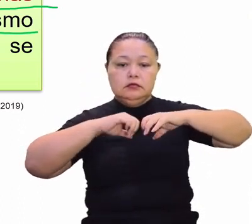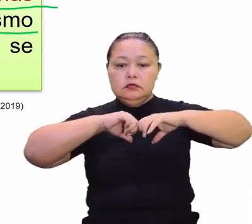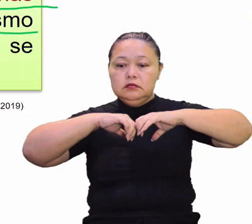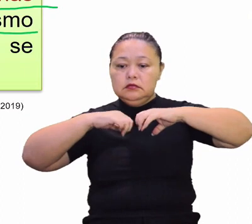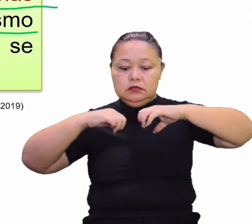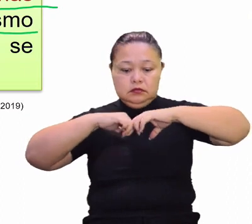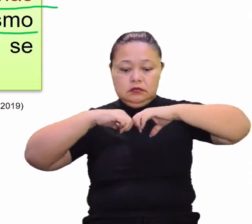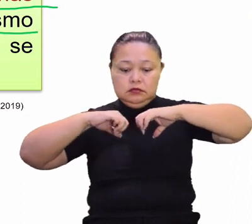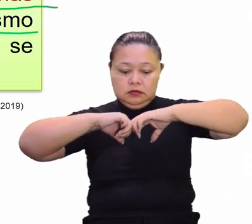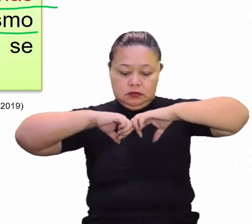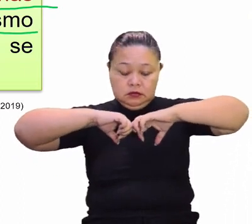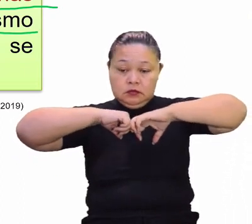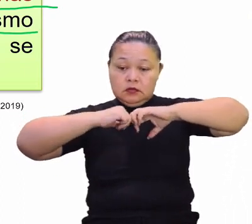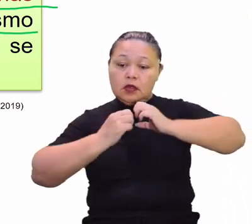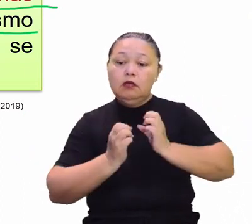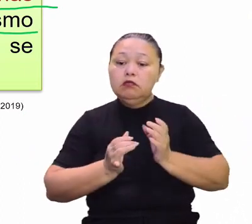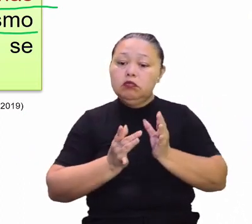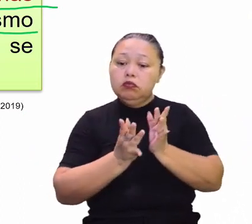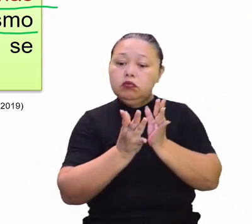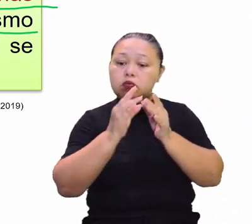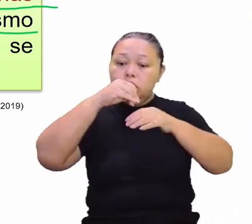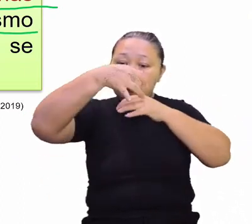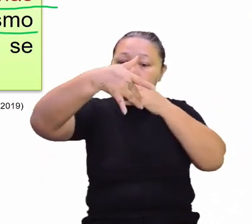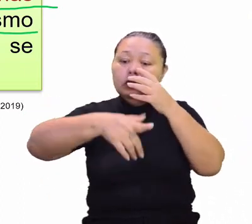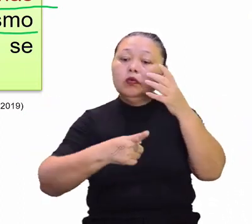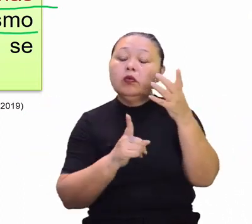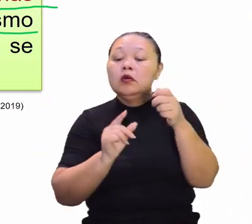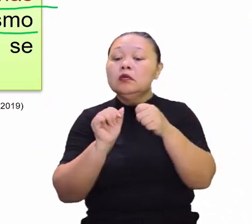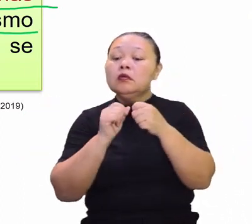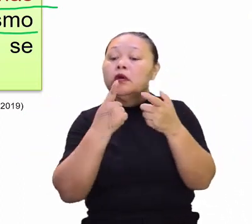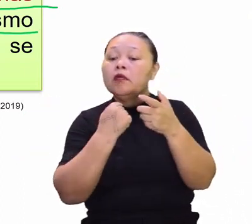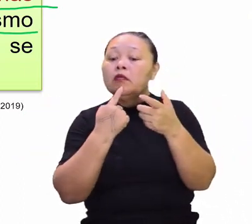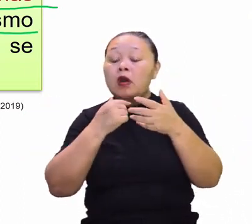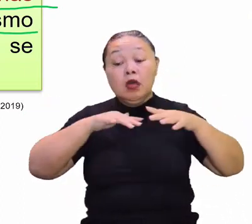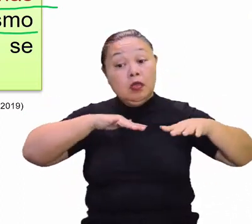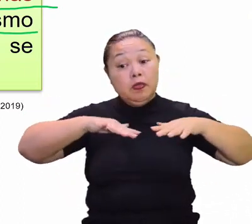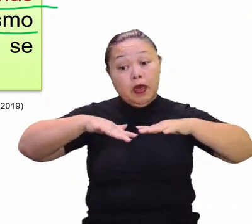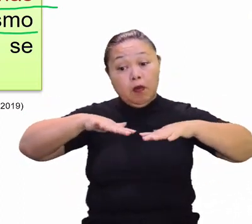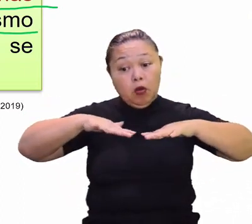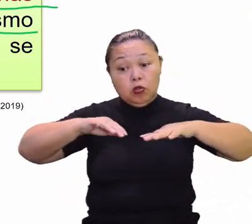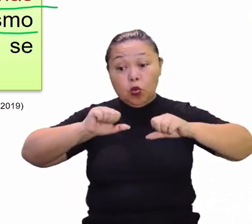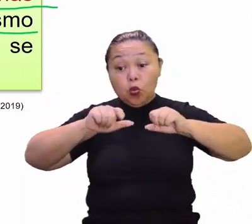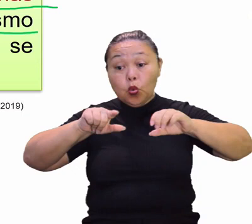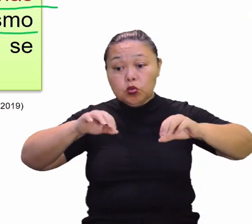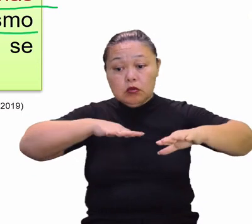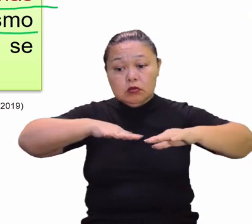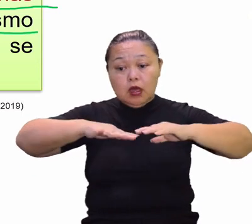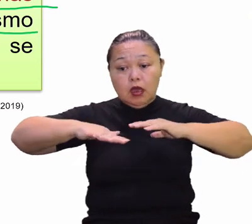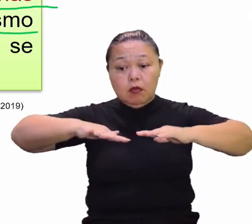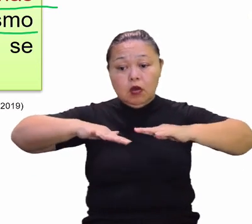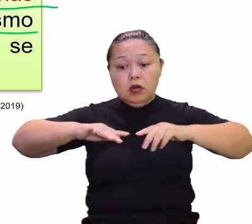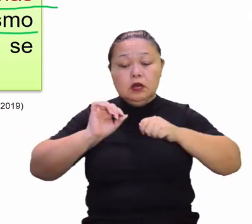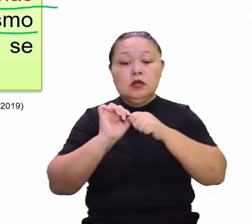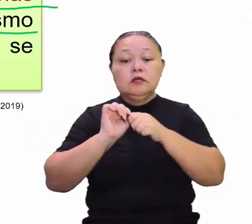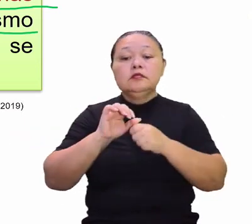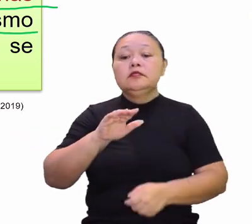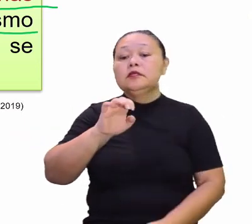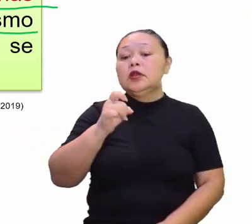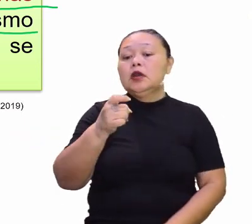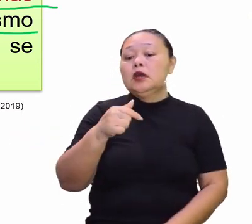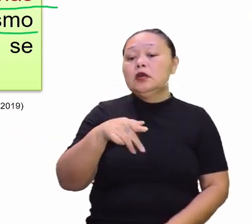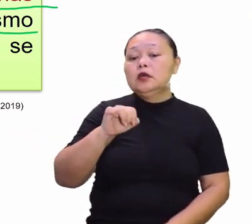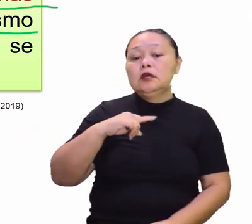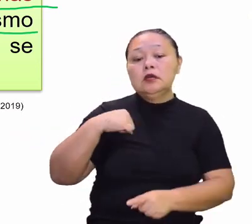Tectonismo, vulcanismo e até mesmo tsunami. Terremotos, né? E exógenos.